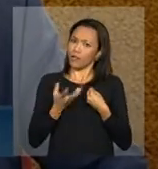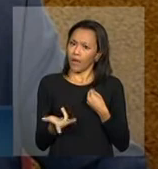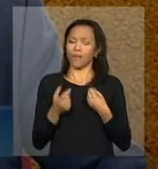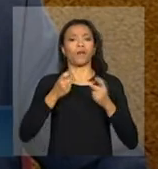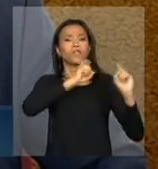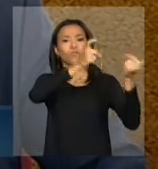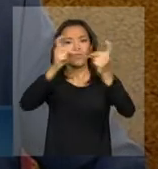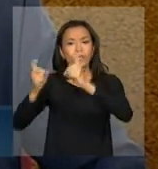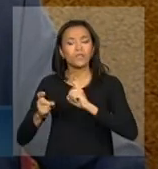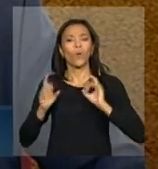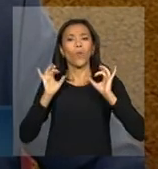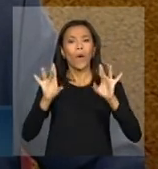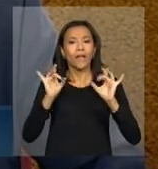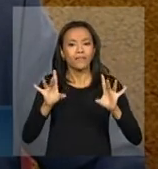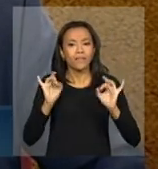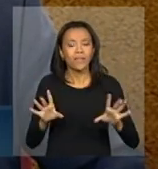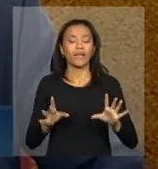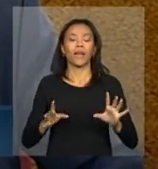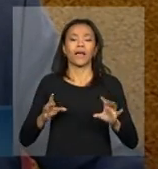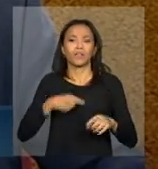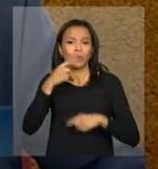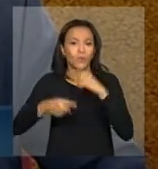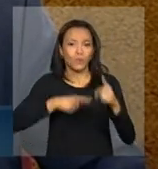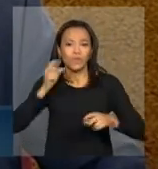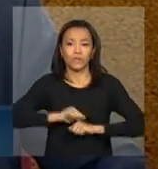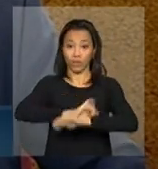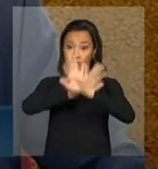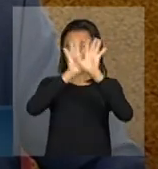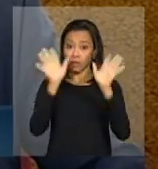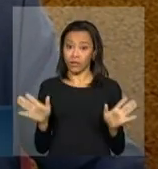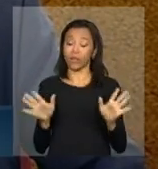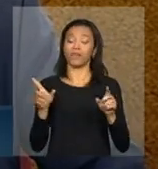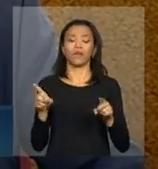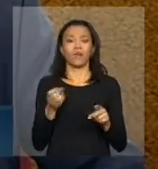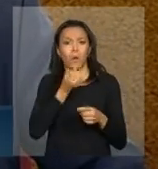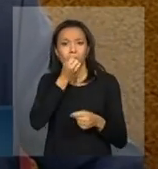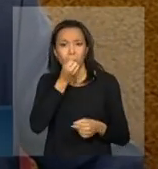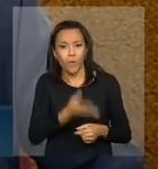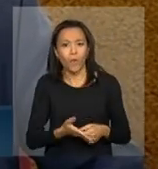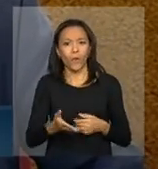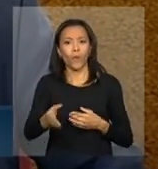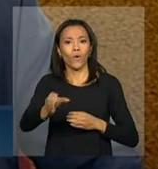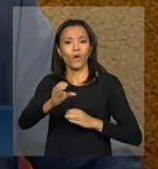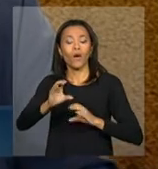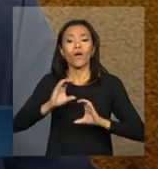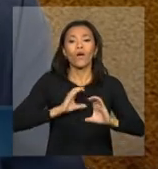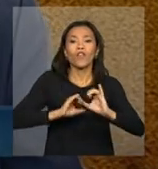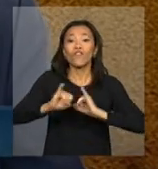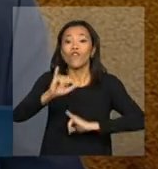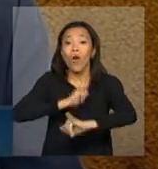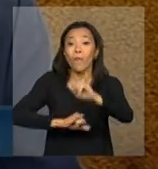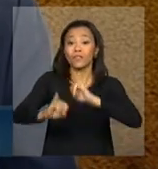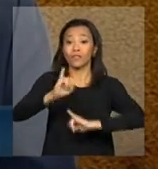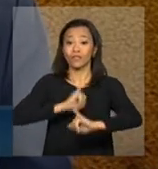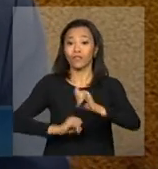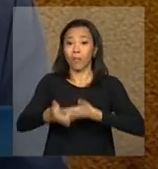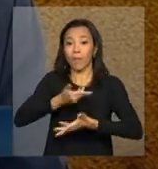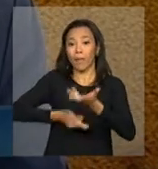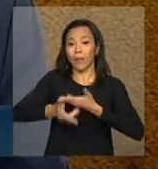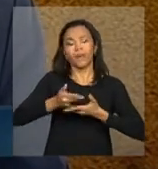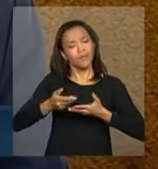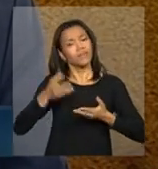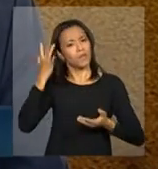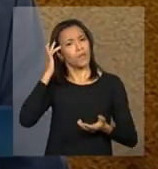para qualificar mais esses argumentos, tirar dúvidas, promover um bom intercâmbio de informações, mas a gente imagina também que